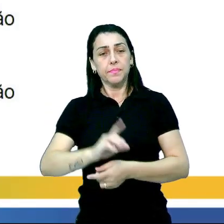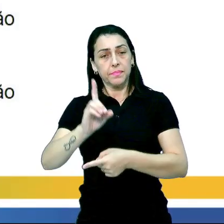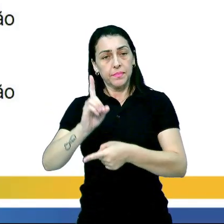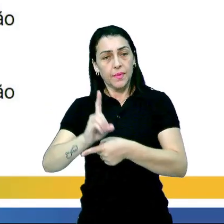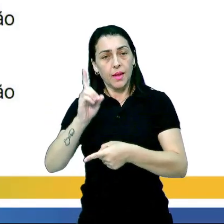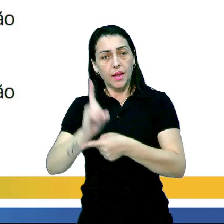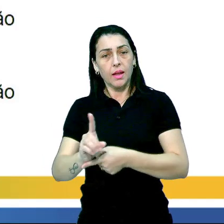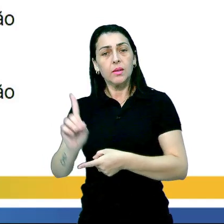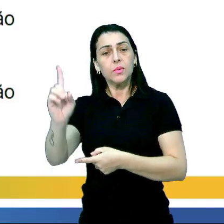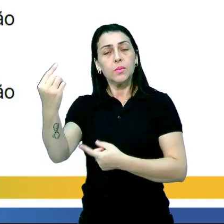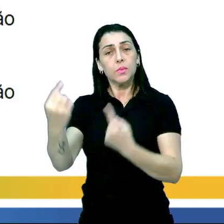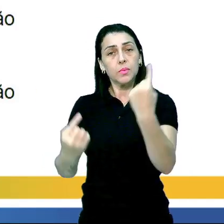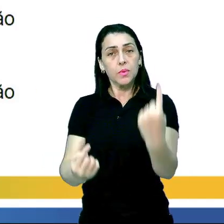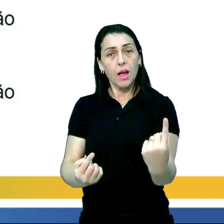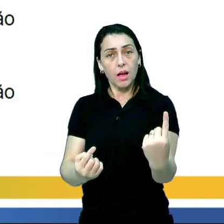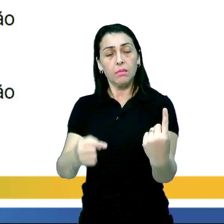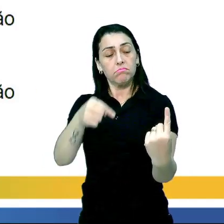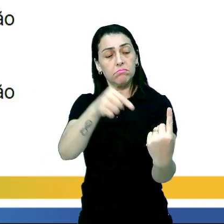Letra D. Levar